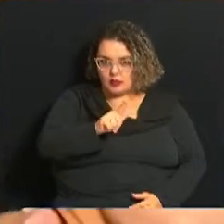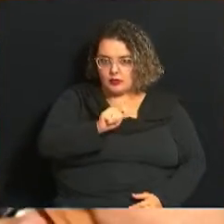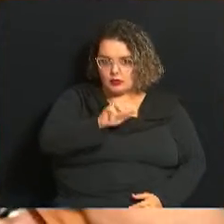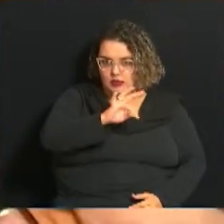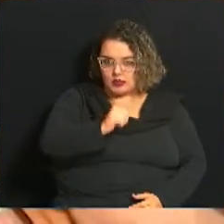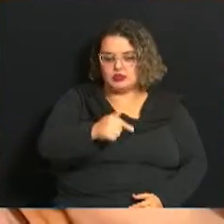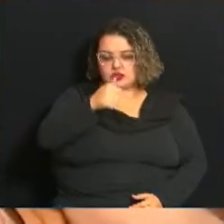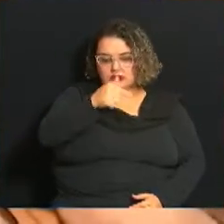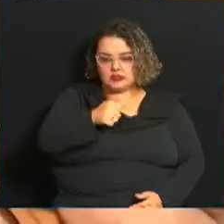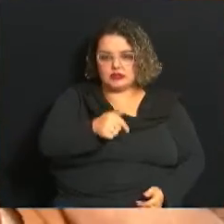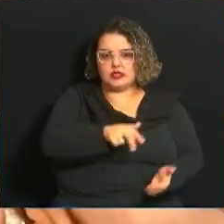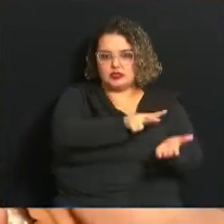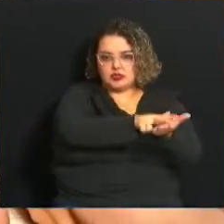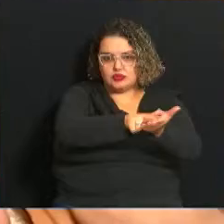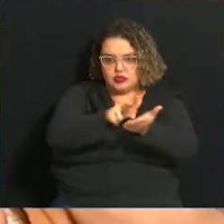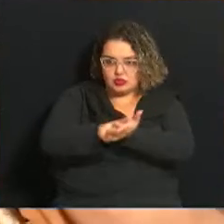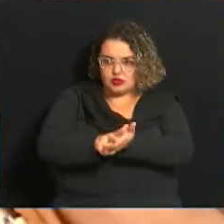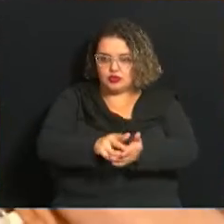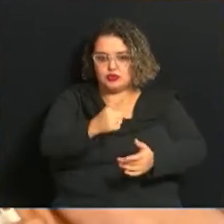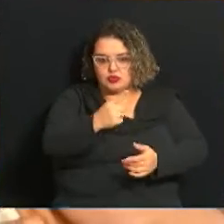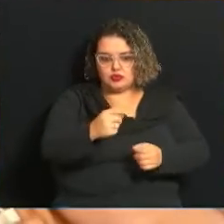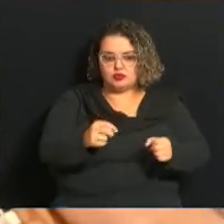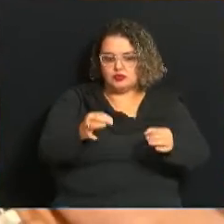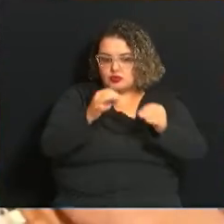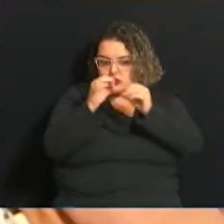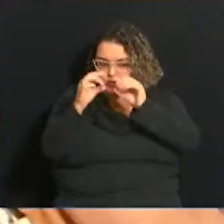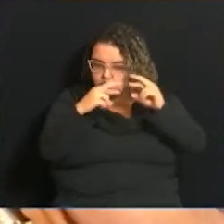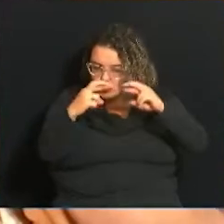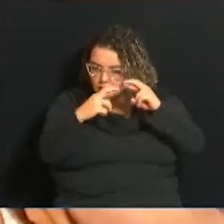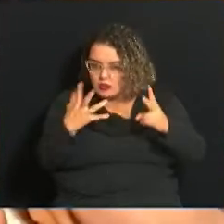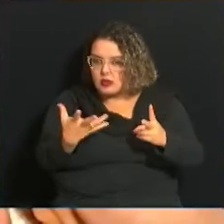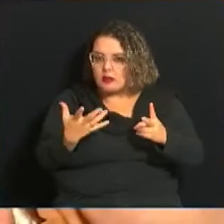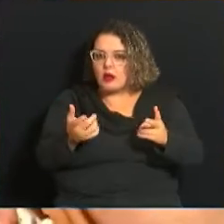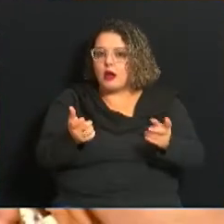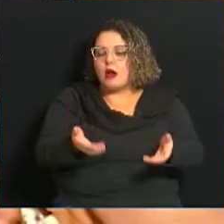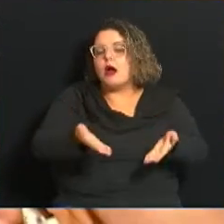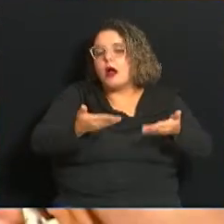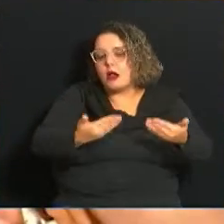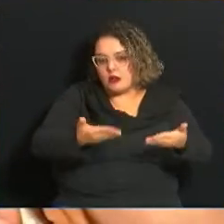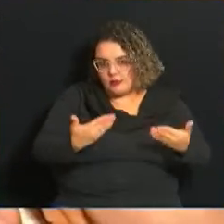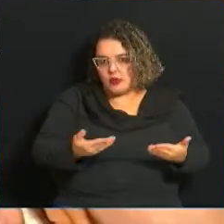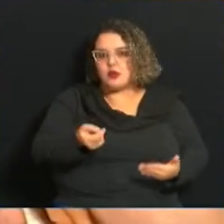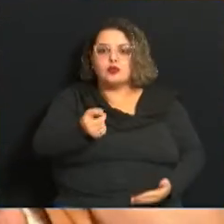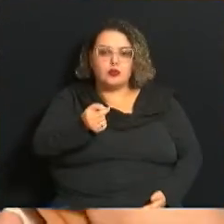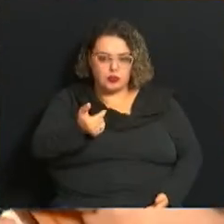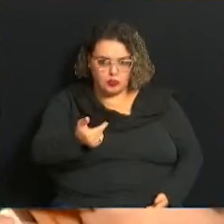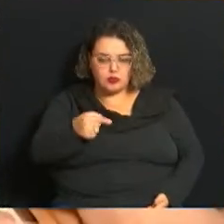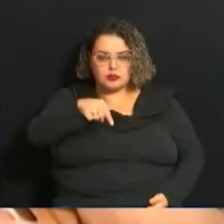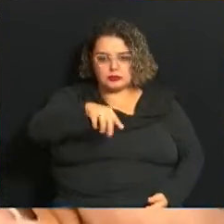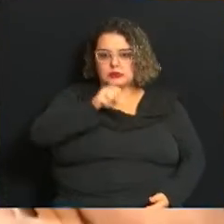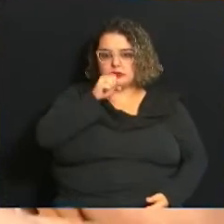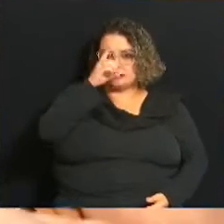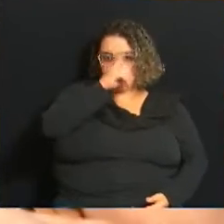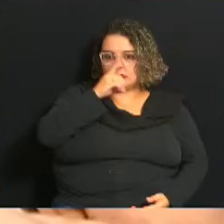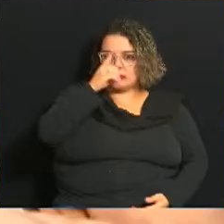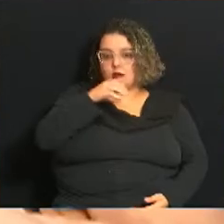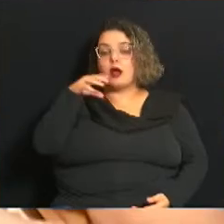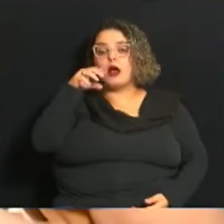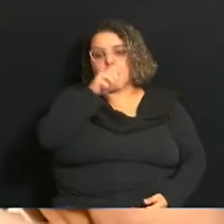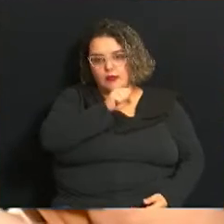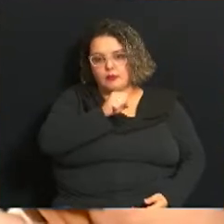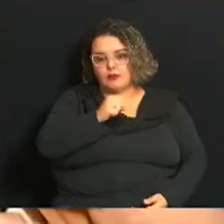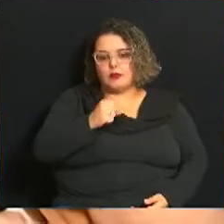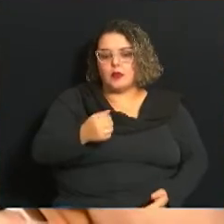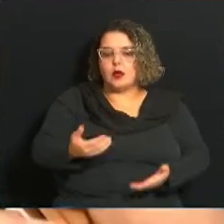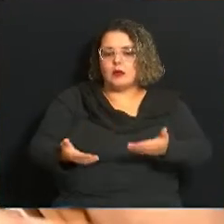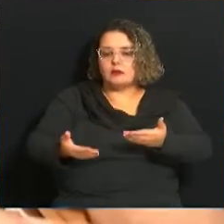1 de enfermaria de observação, amenizaram um pouco a situação no final de semana. Logo, logo estaremos lançando um